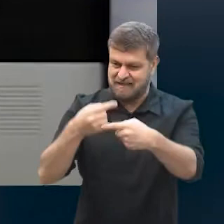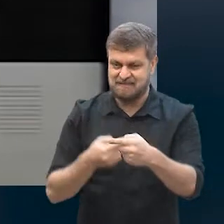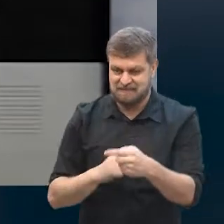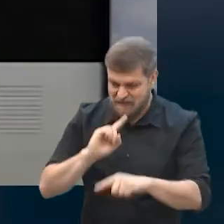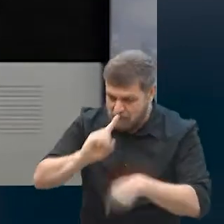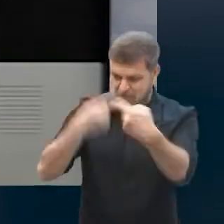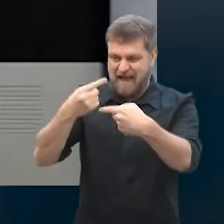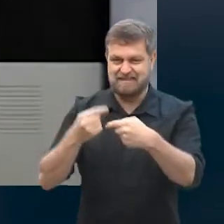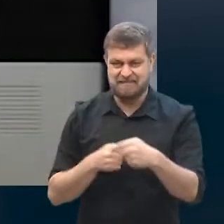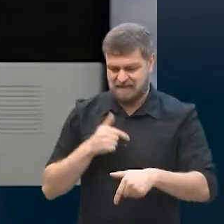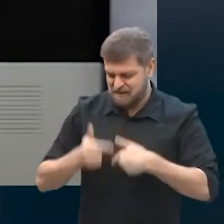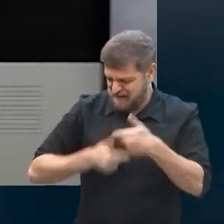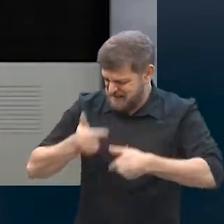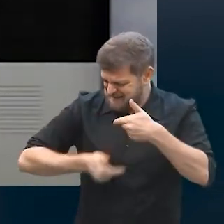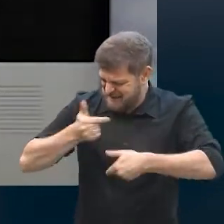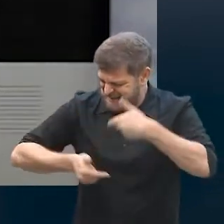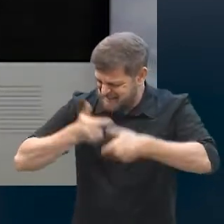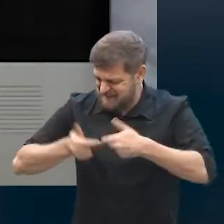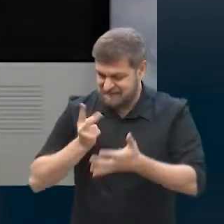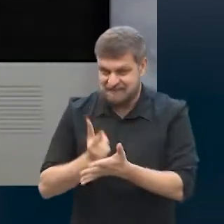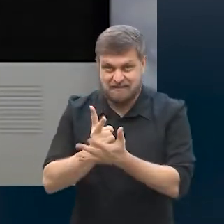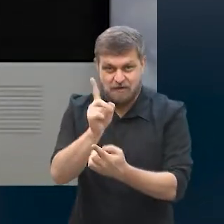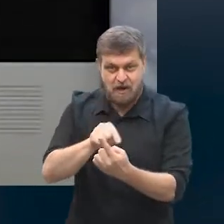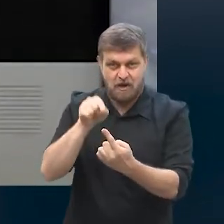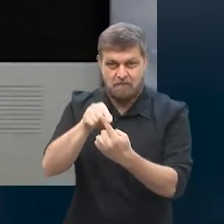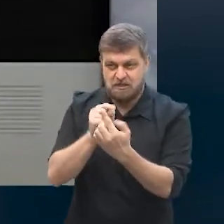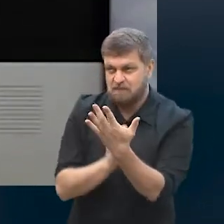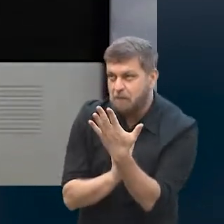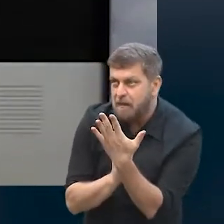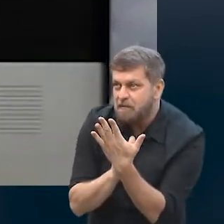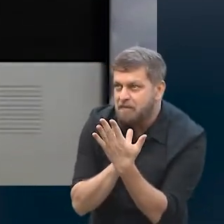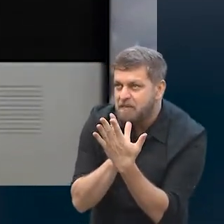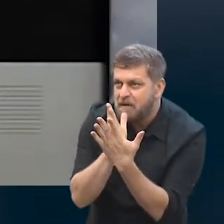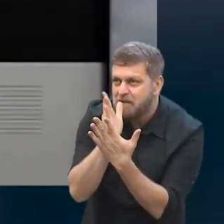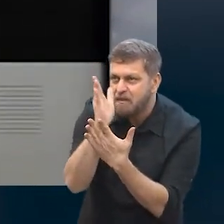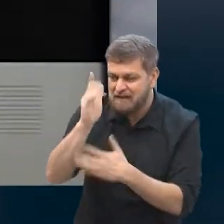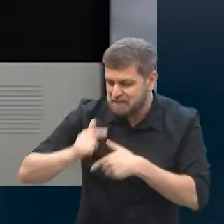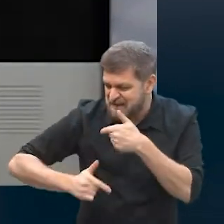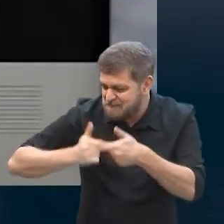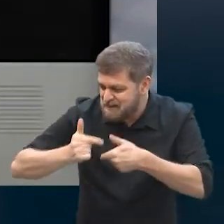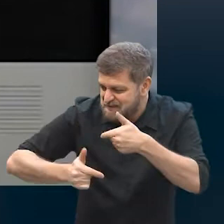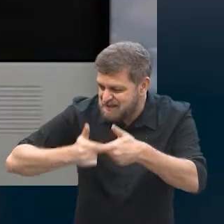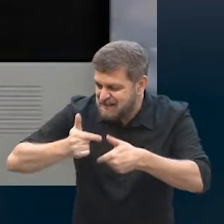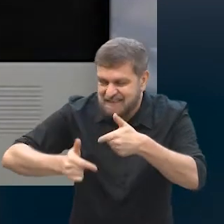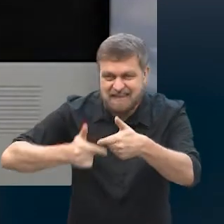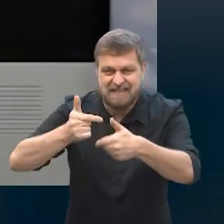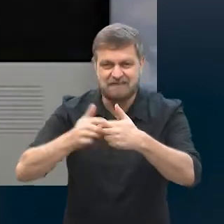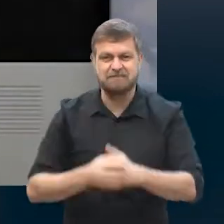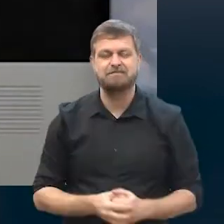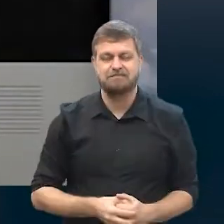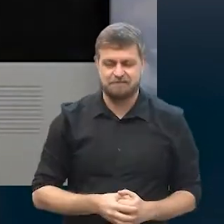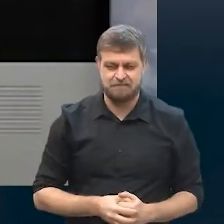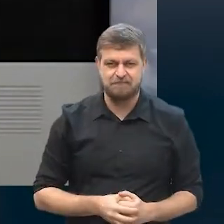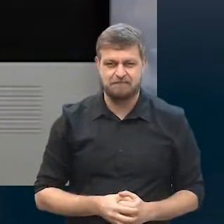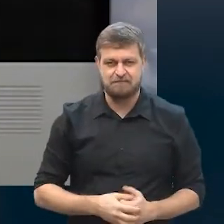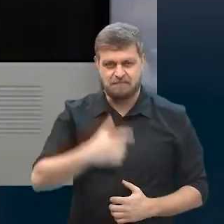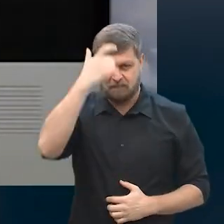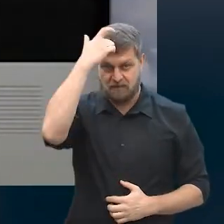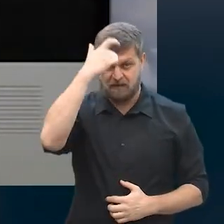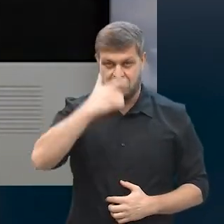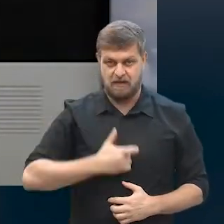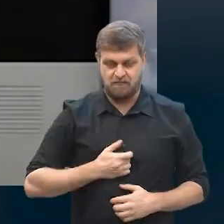posição. E ia trabalhando, e sempre meu objetivo foi muito trabalho. Eu até... recentemente fui